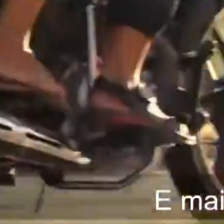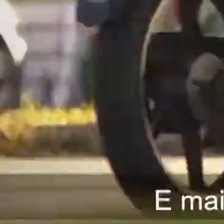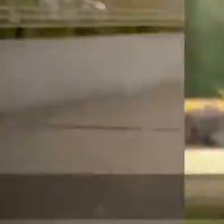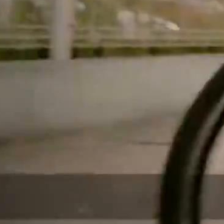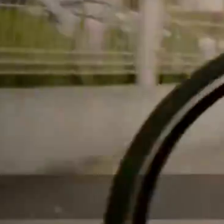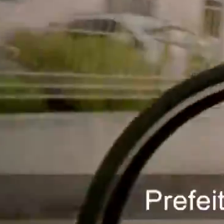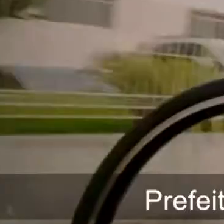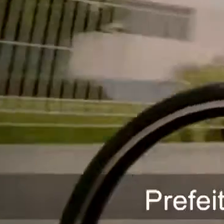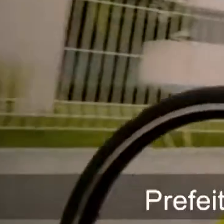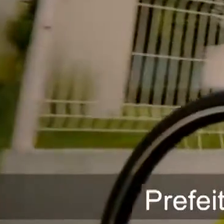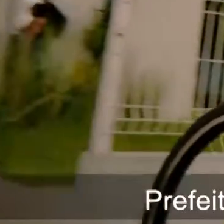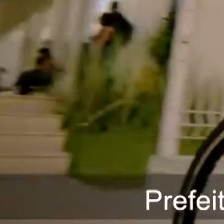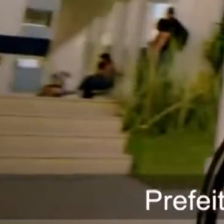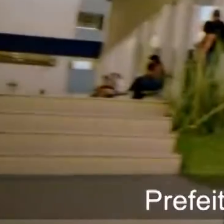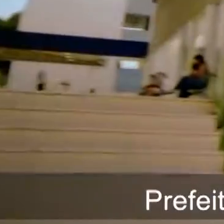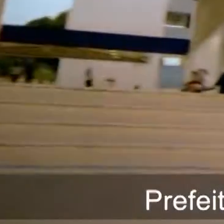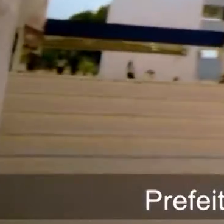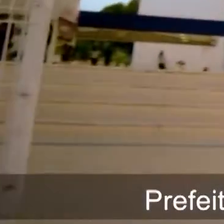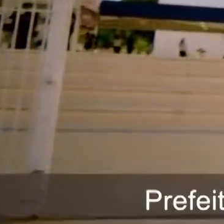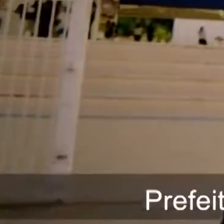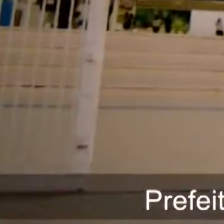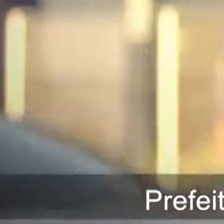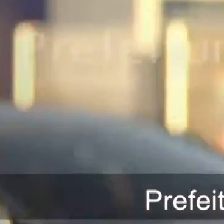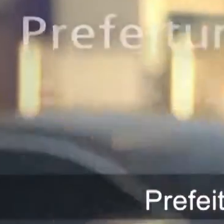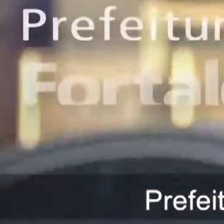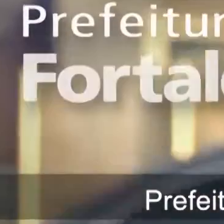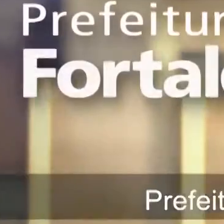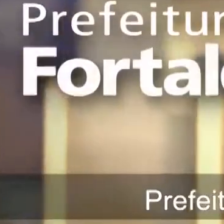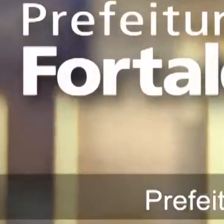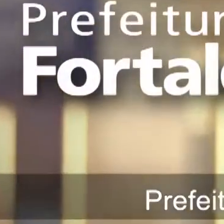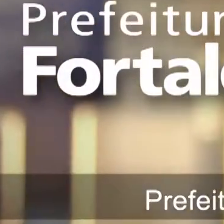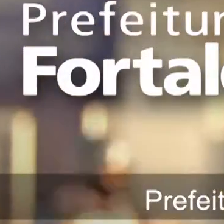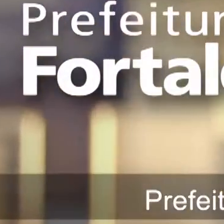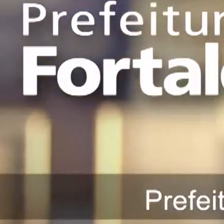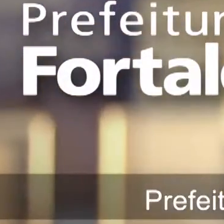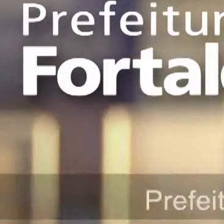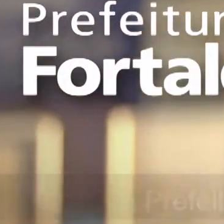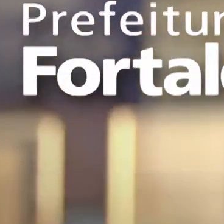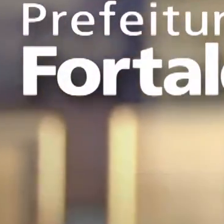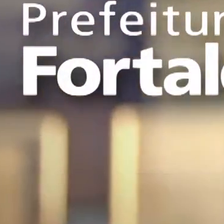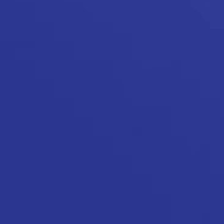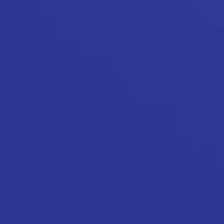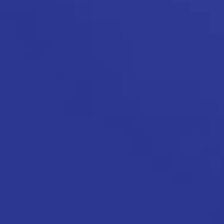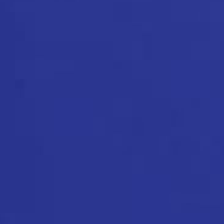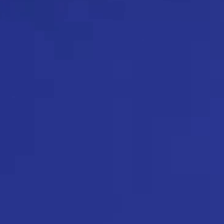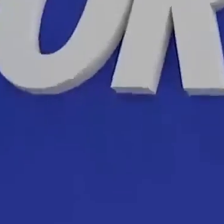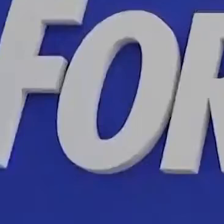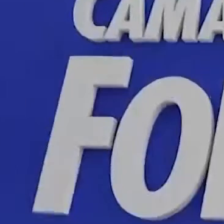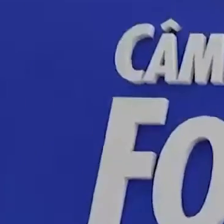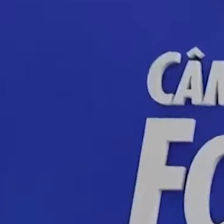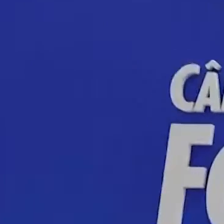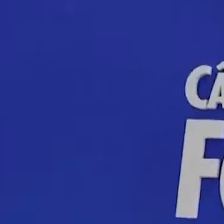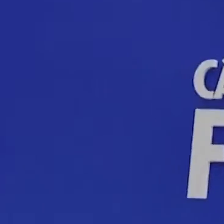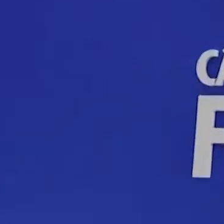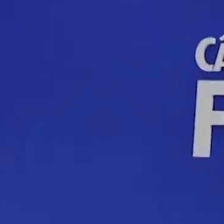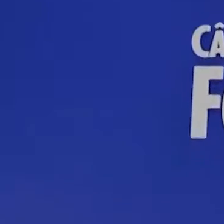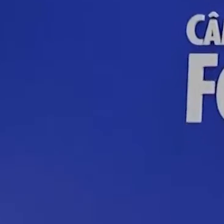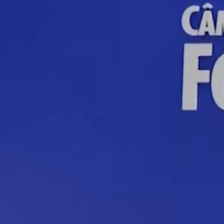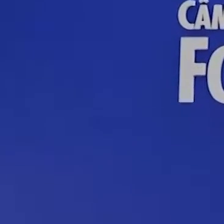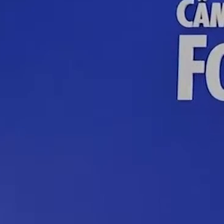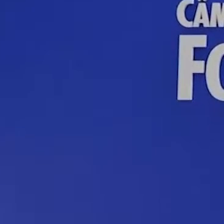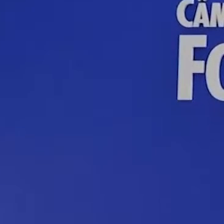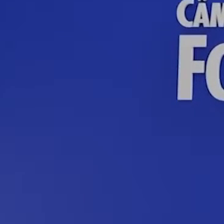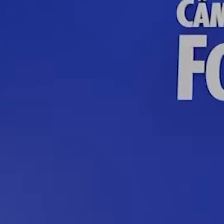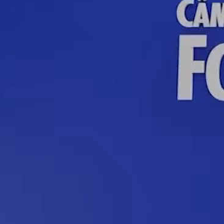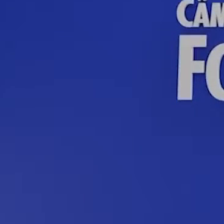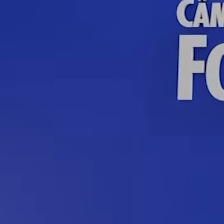Fortaleza. Prefeitura e você, uma Fortaleza melhor é a gente que faz. A Câmara Municipal de Fortaleza não para